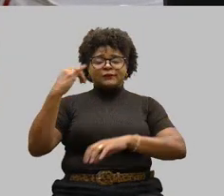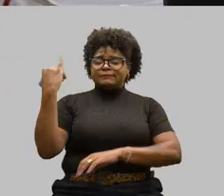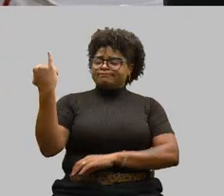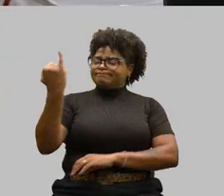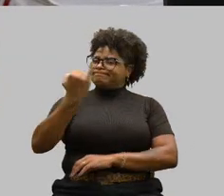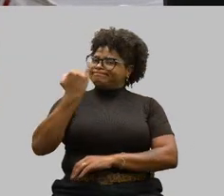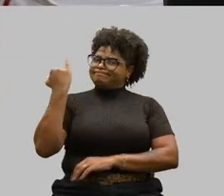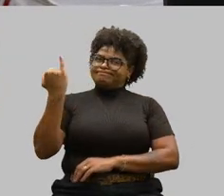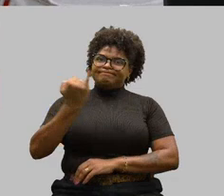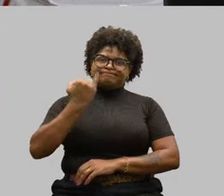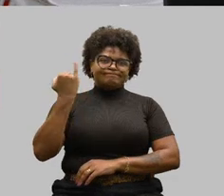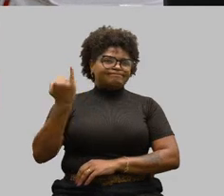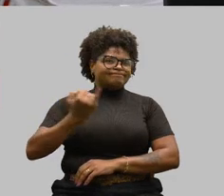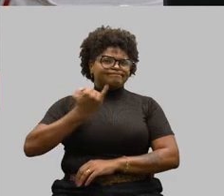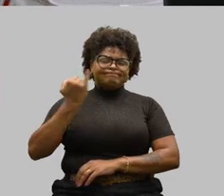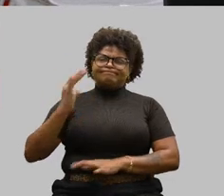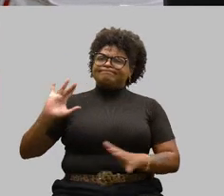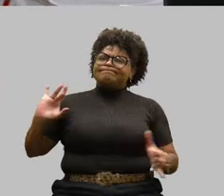ímpar